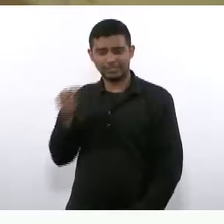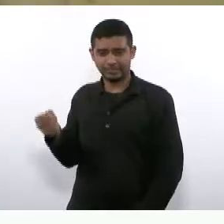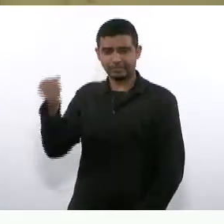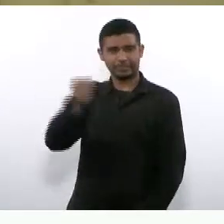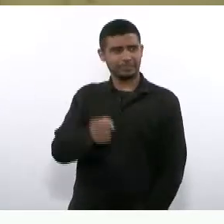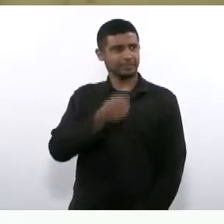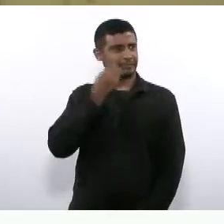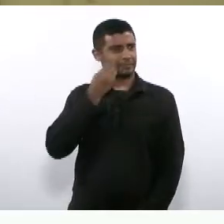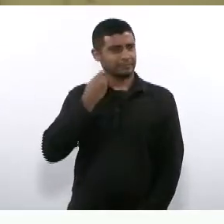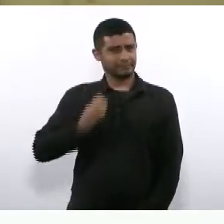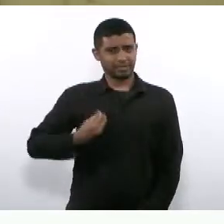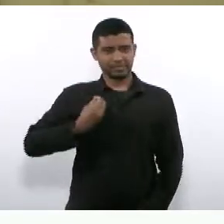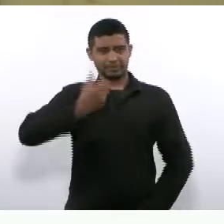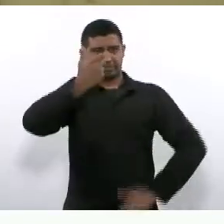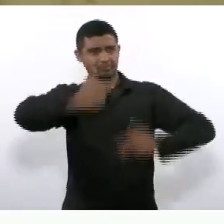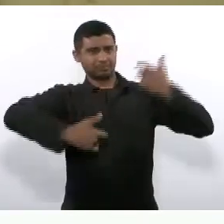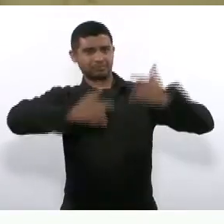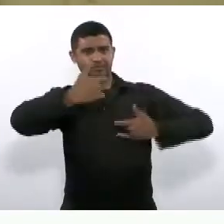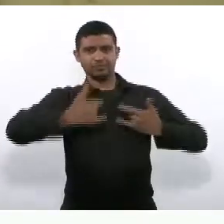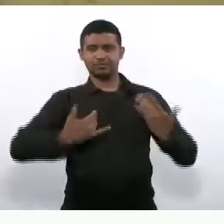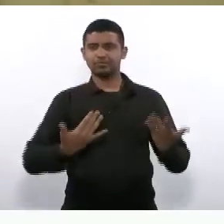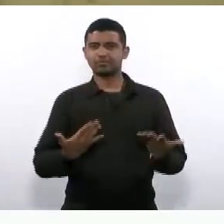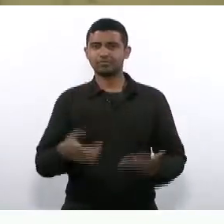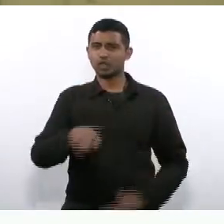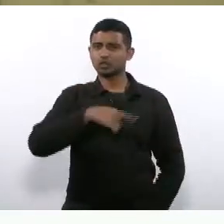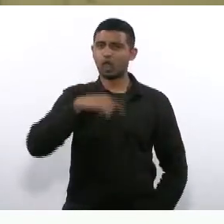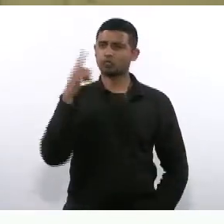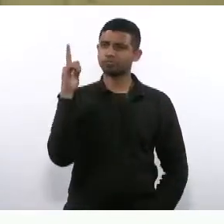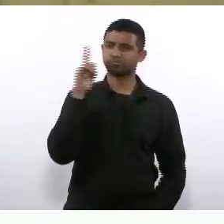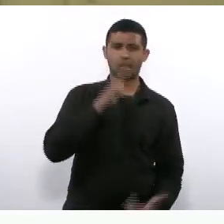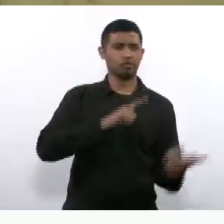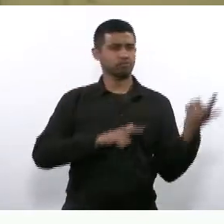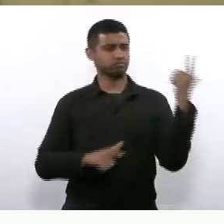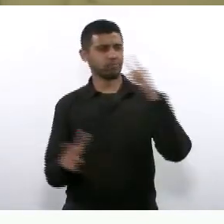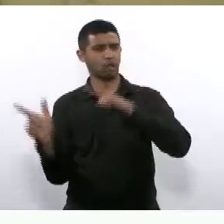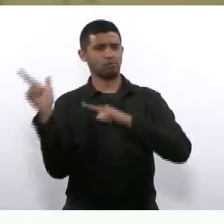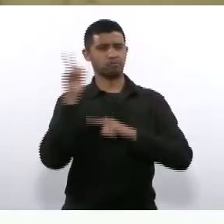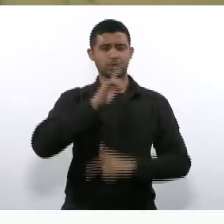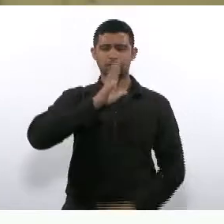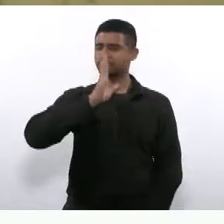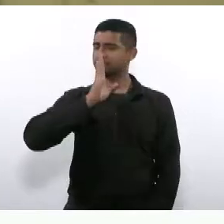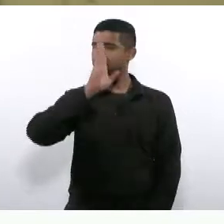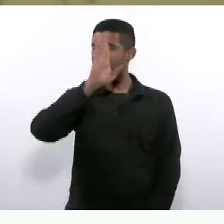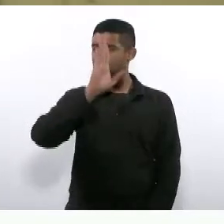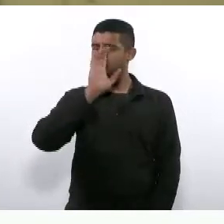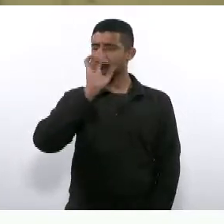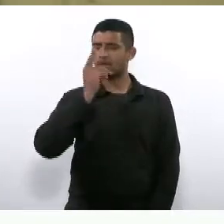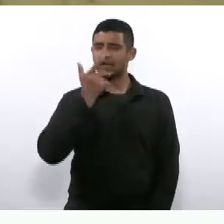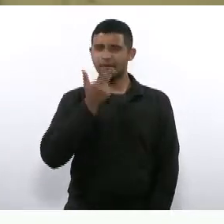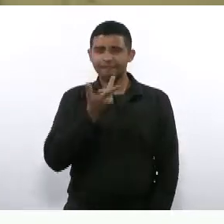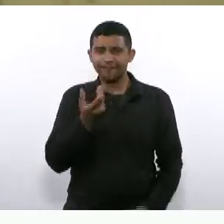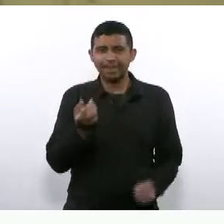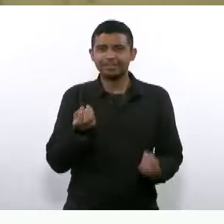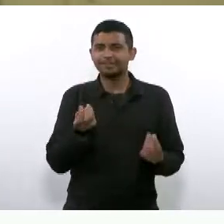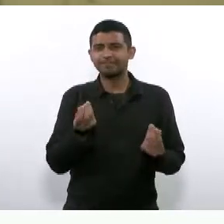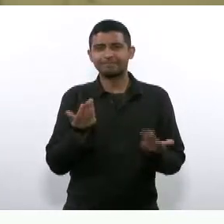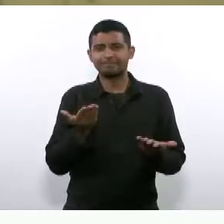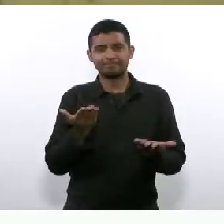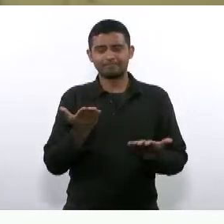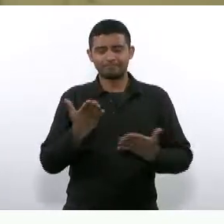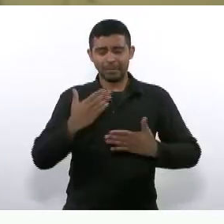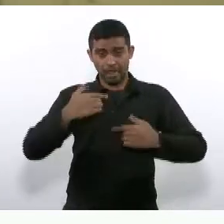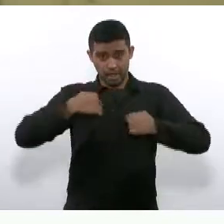nossos gabinetes, e conseguimos conduzir, principalmente, aí eu refiro a minha